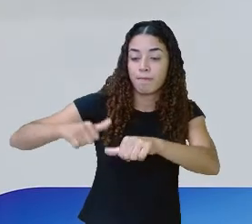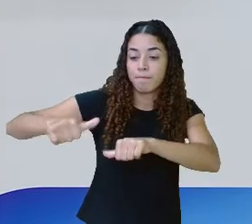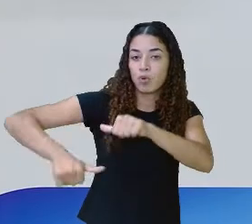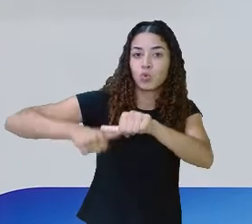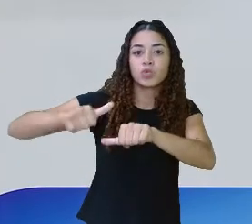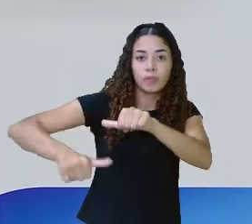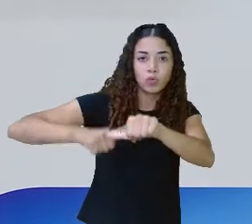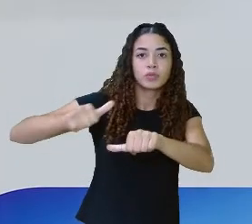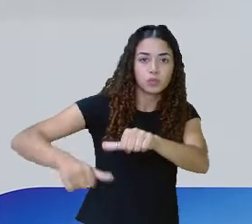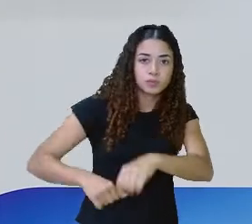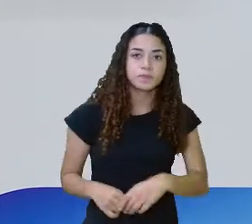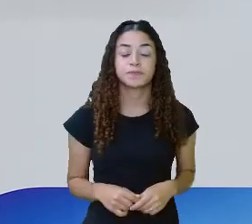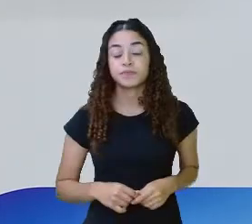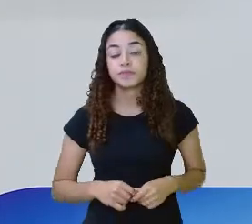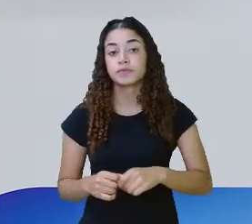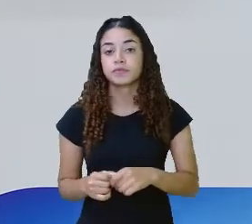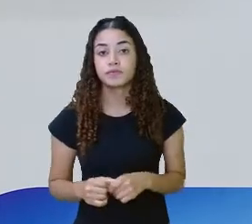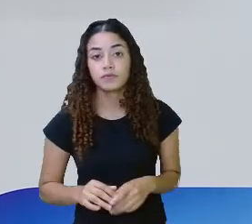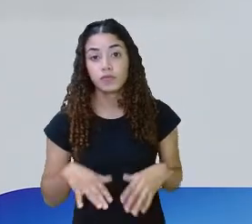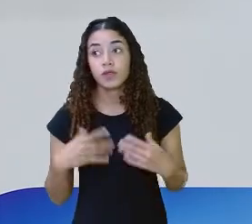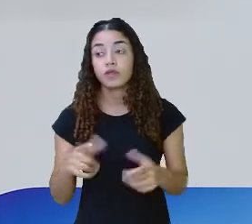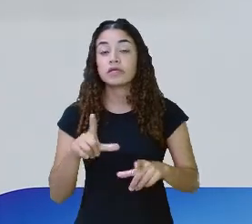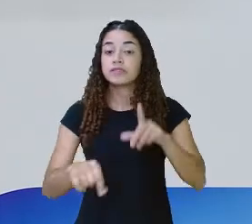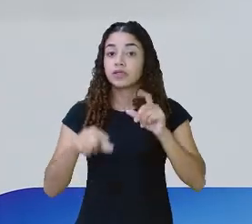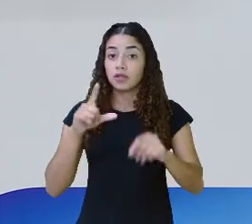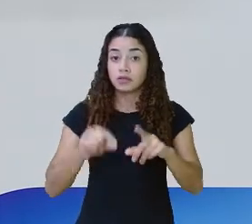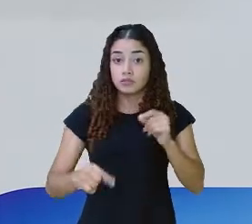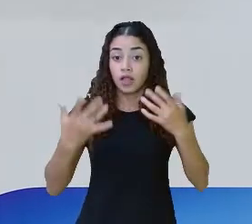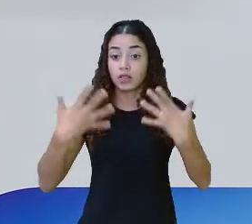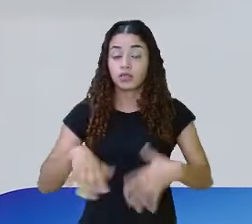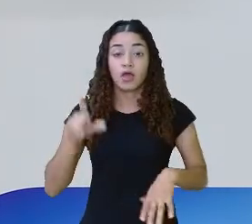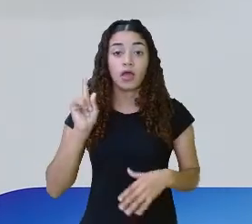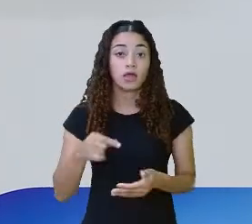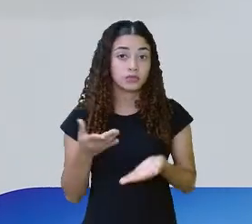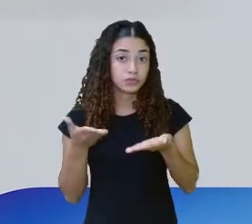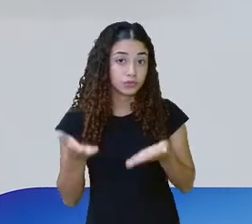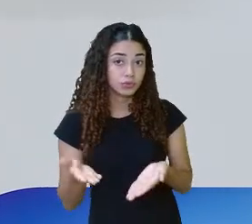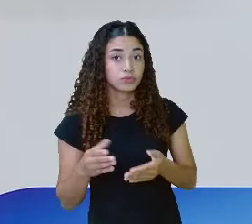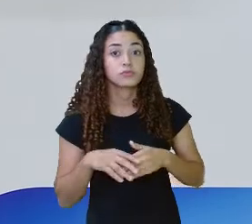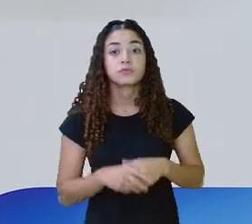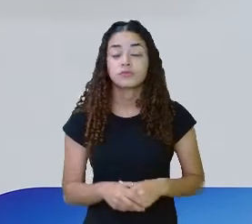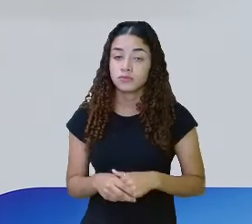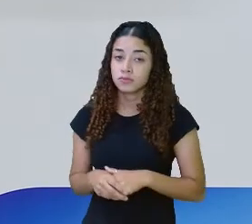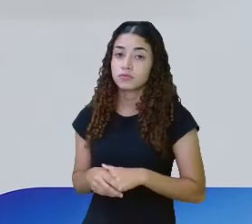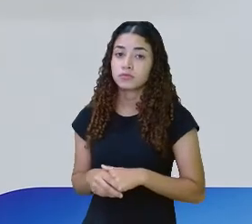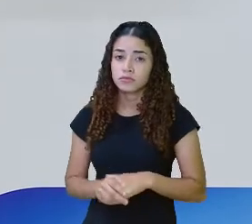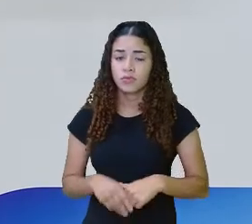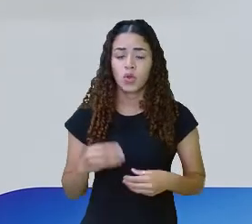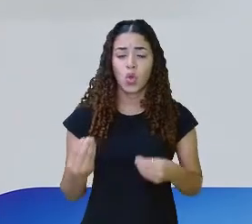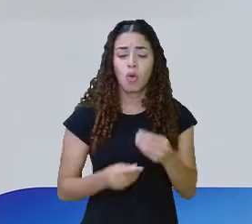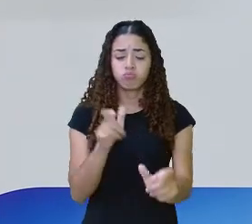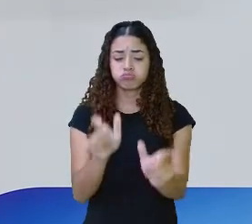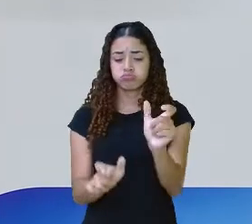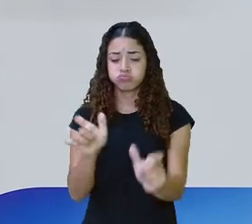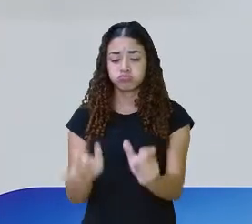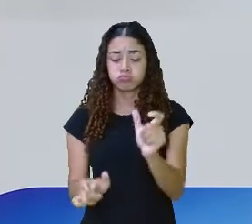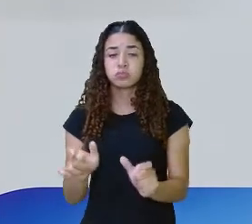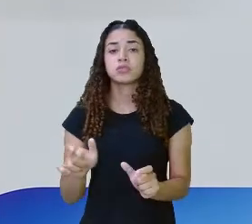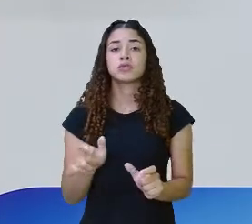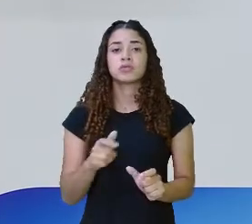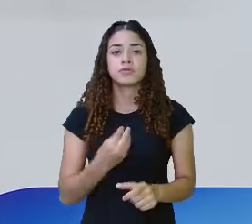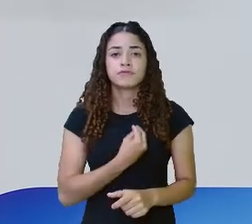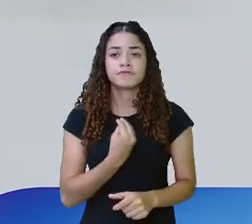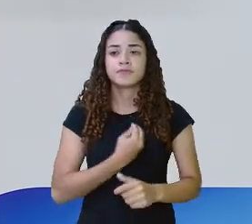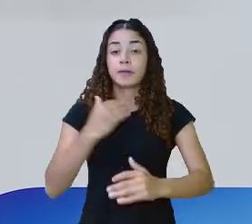modificações, tá certo? Então, a seleção natural é isso, né? Como as espécies evoluem ao longo